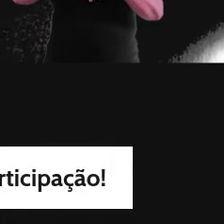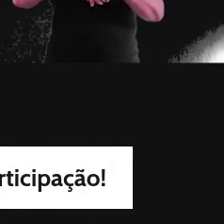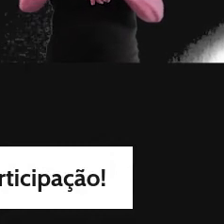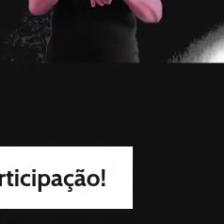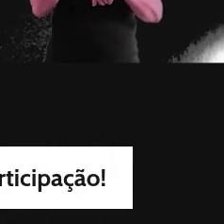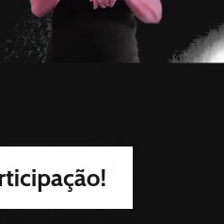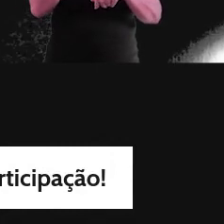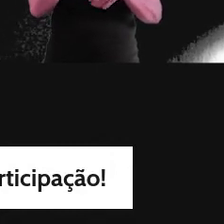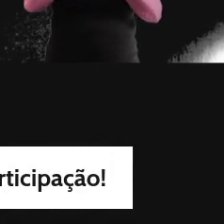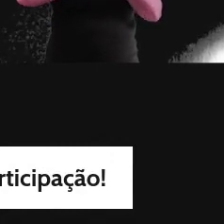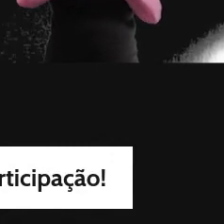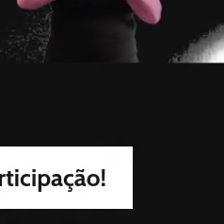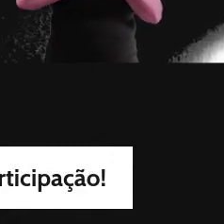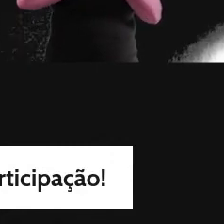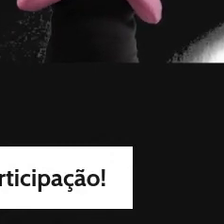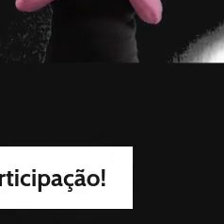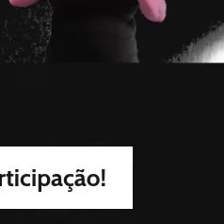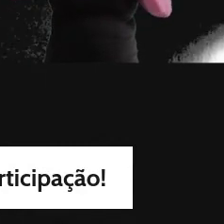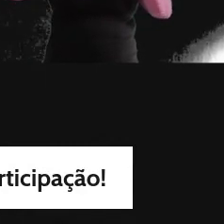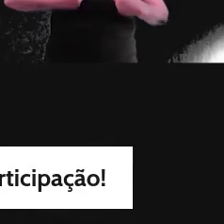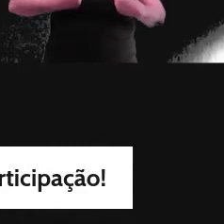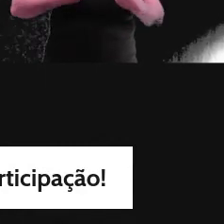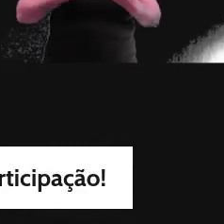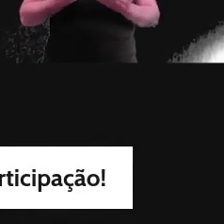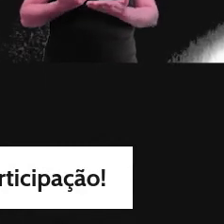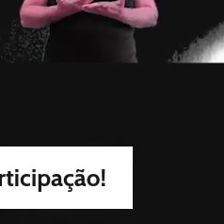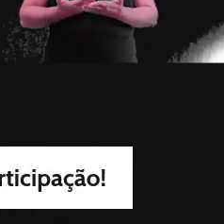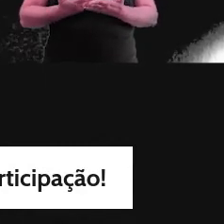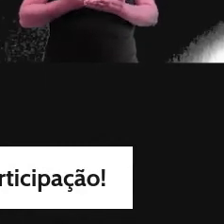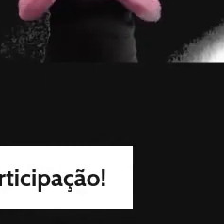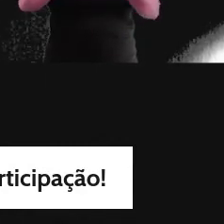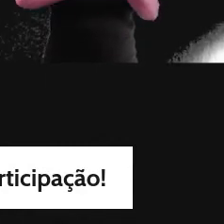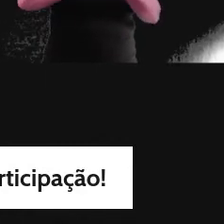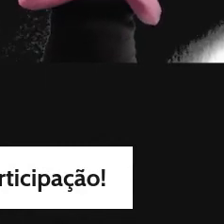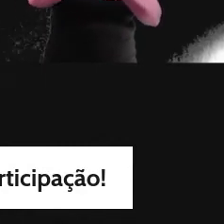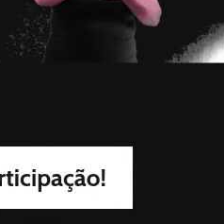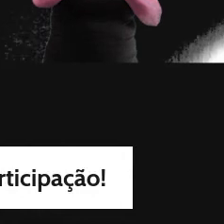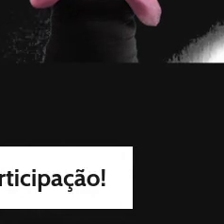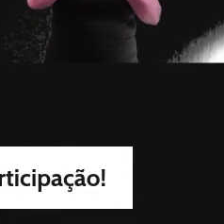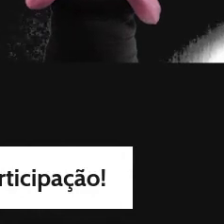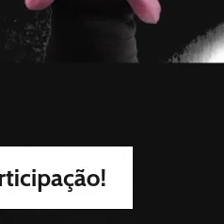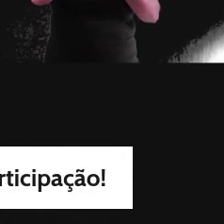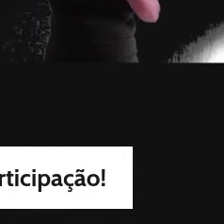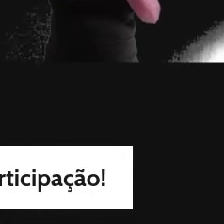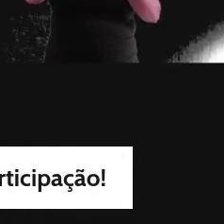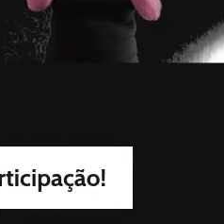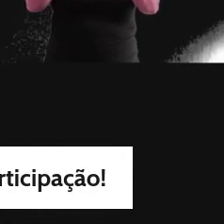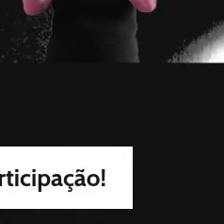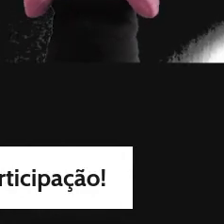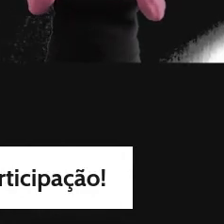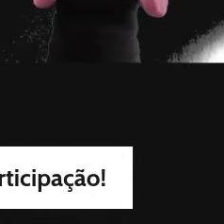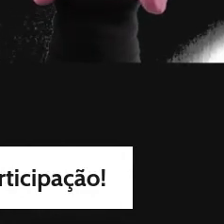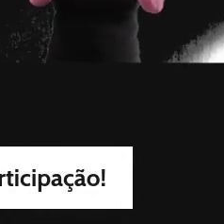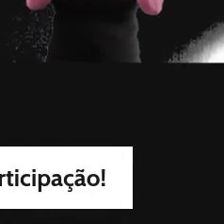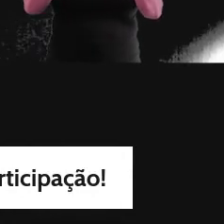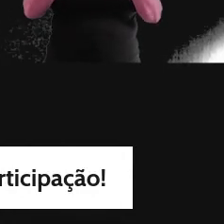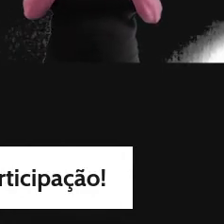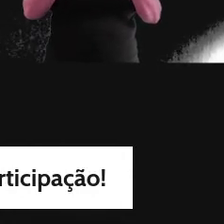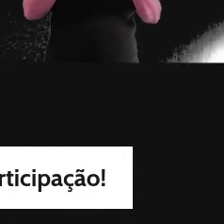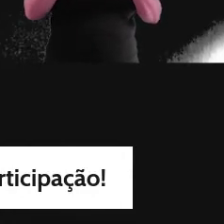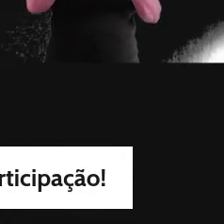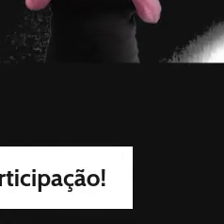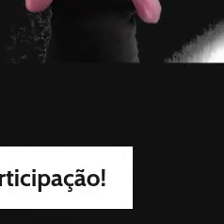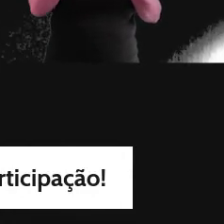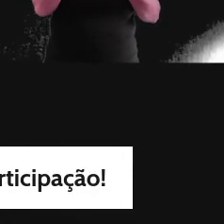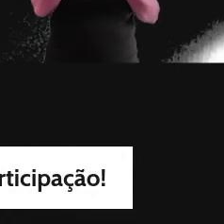desmontes, falta de reconhecimento e negacionismo do papel da educação, da ciência e da cultura na sociedade,